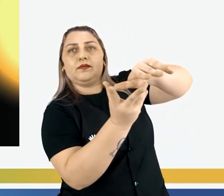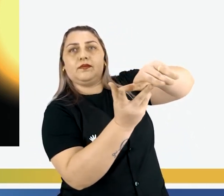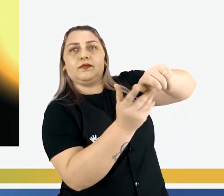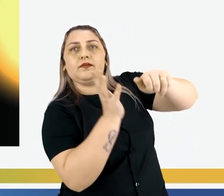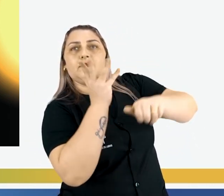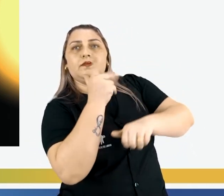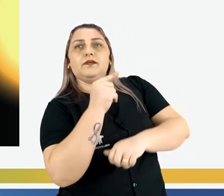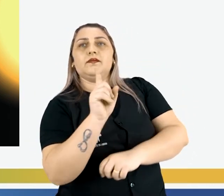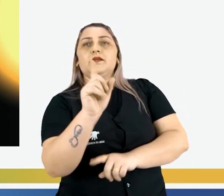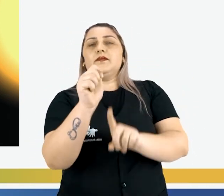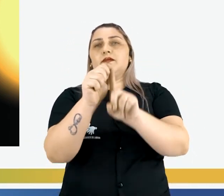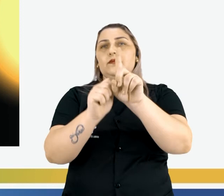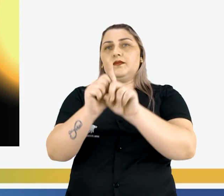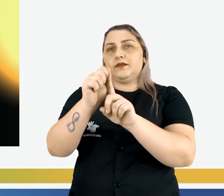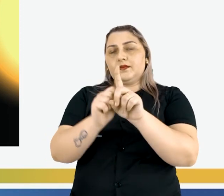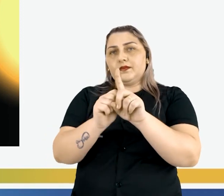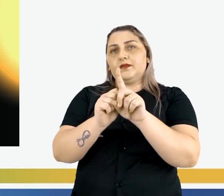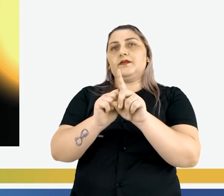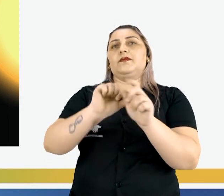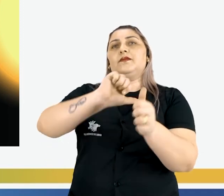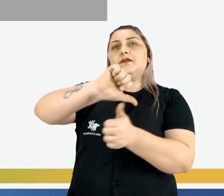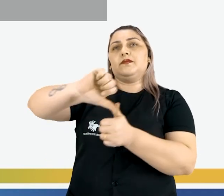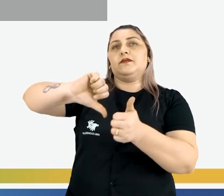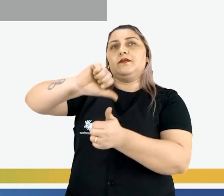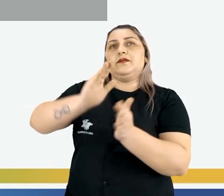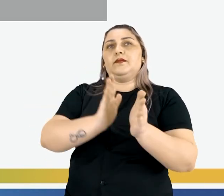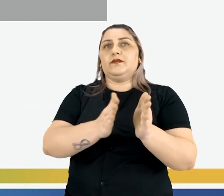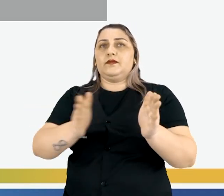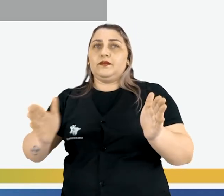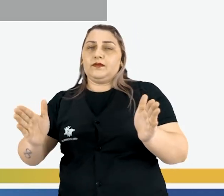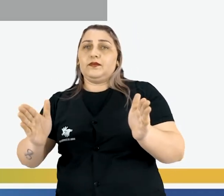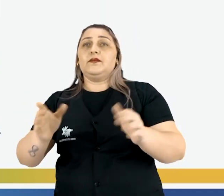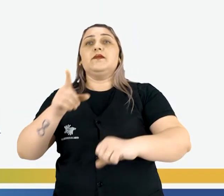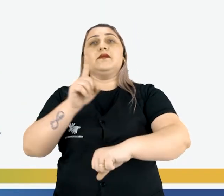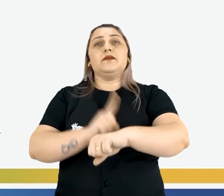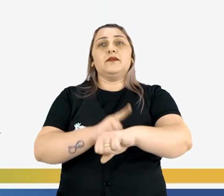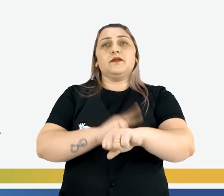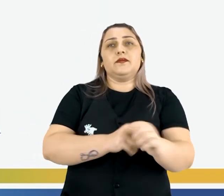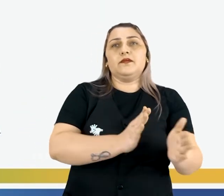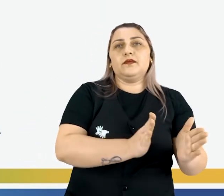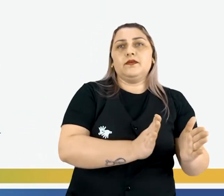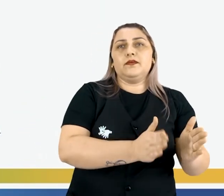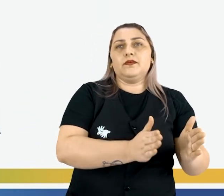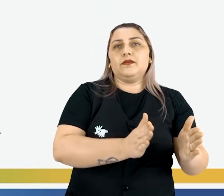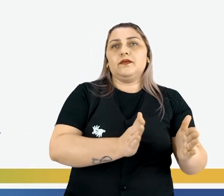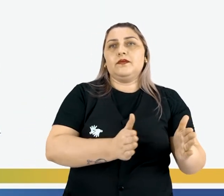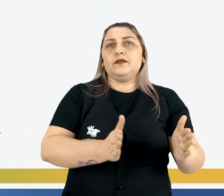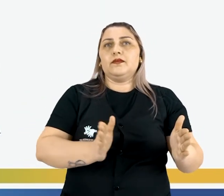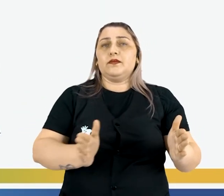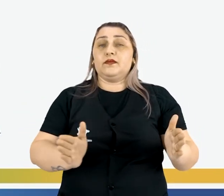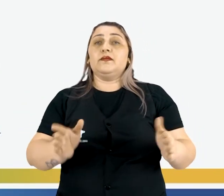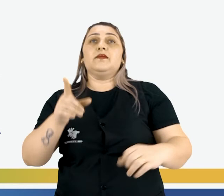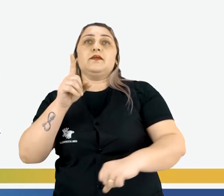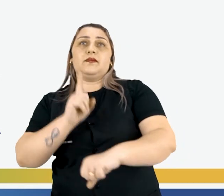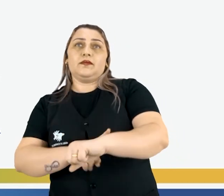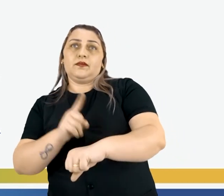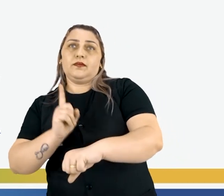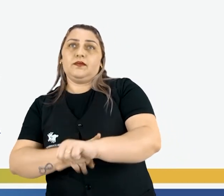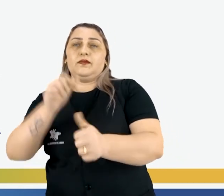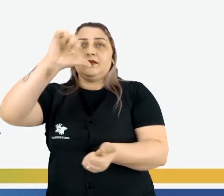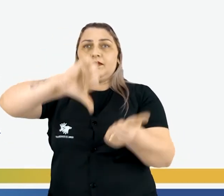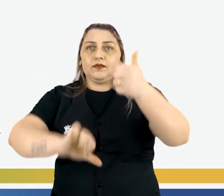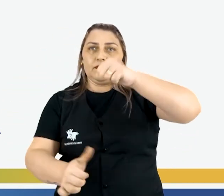a partir desse movimento ela vai mudando de fase. E o tempo cronológico é o tempo